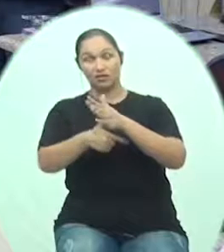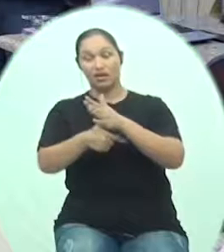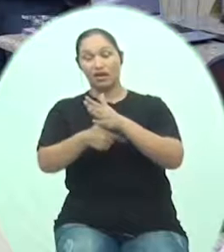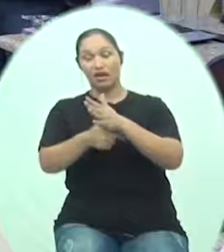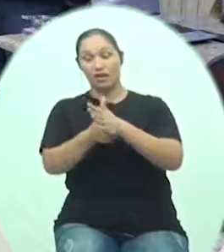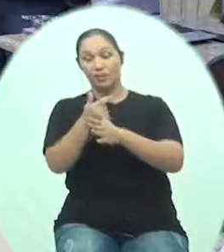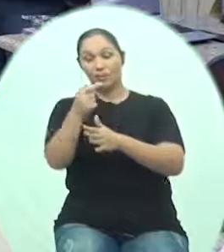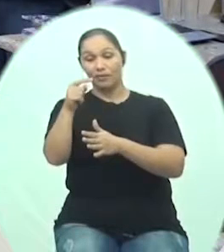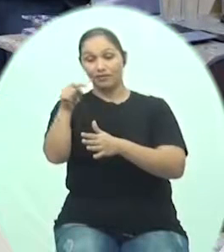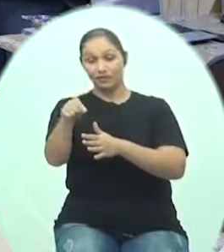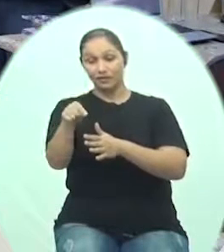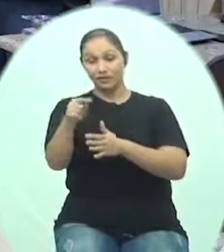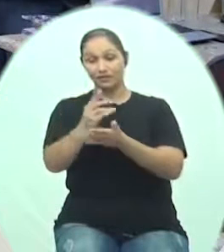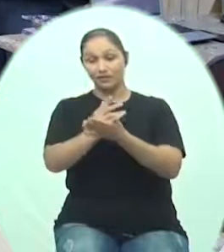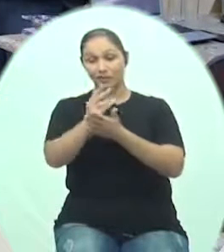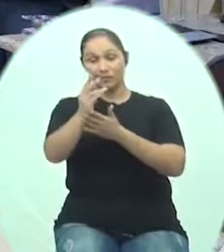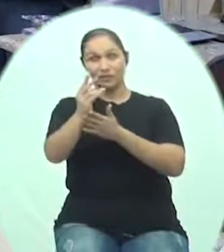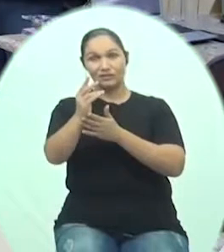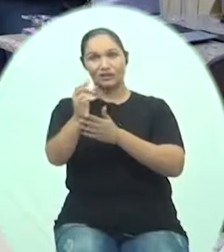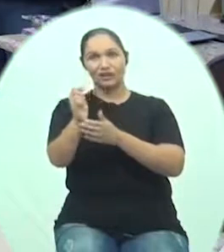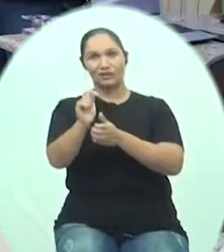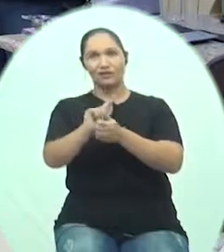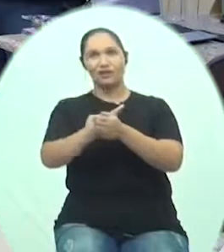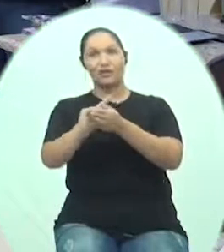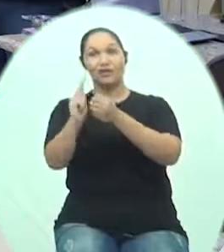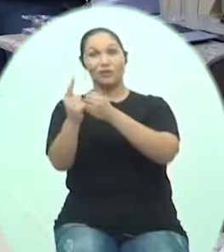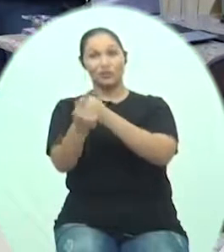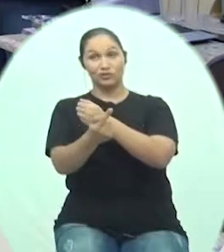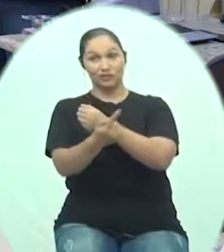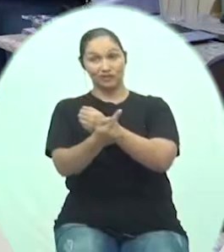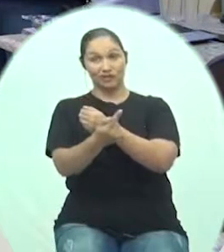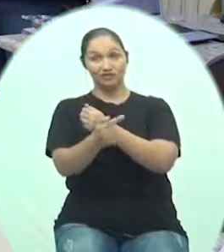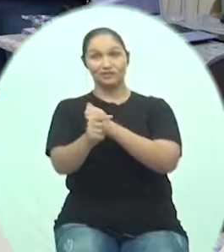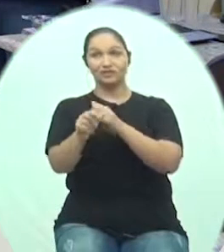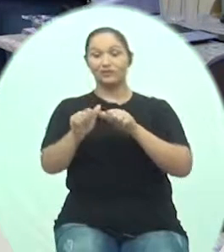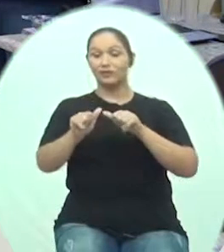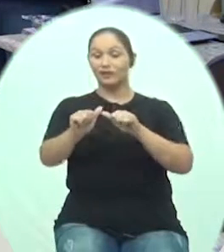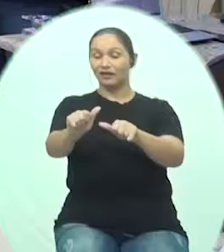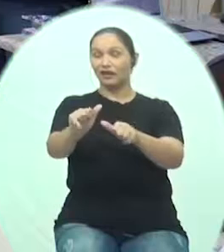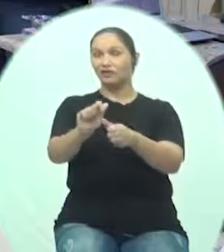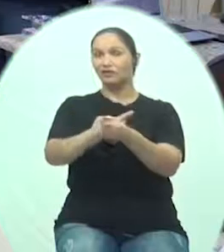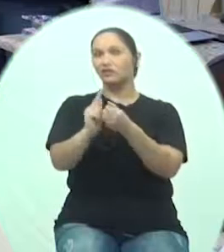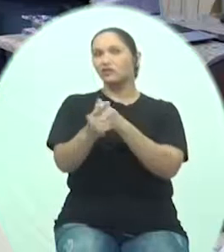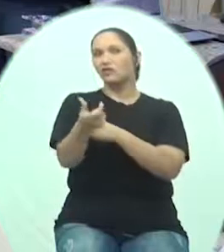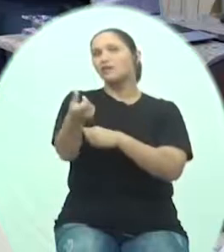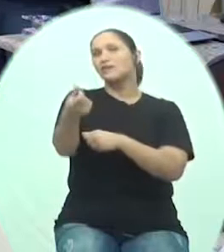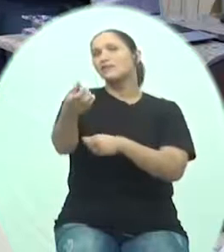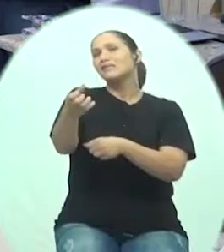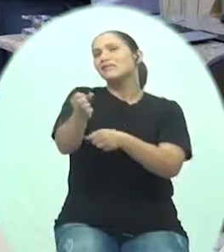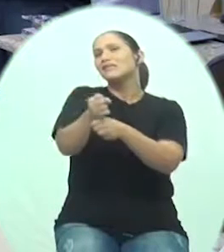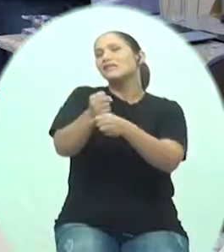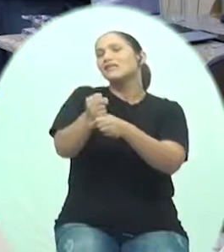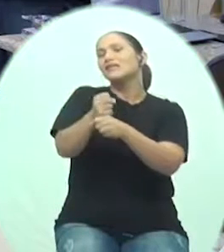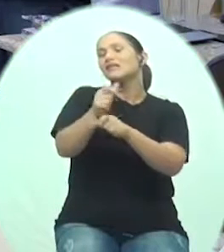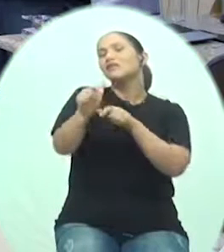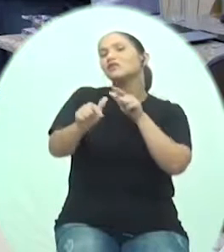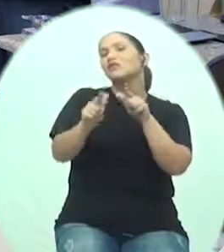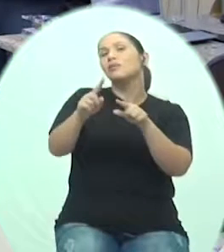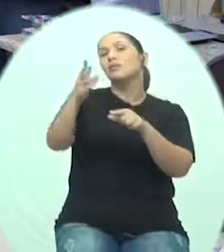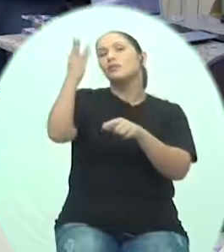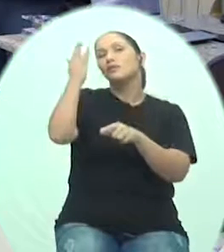Deus nenhum ano com muito difíceis passamos crise passamos